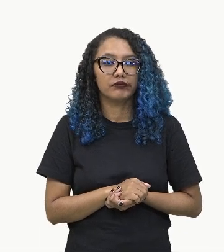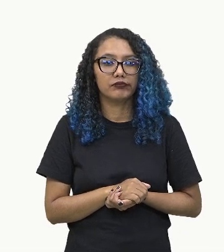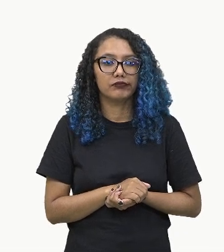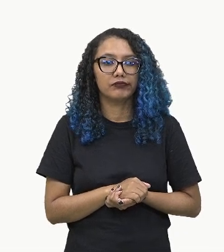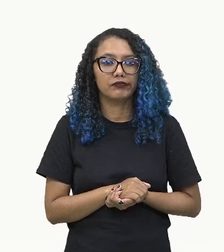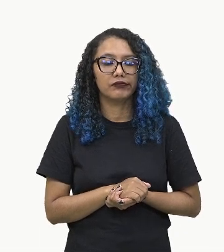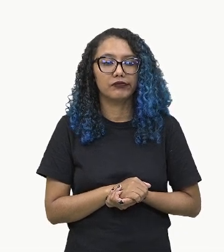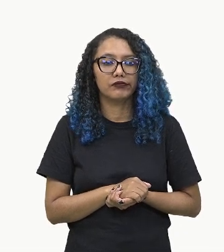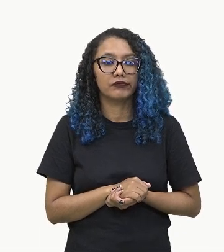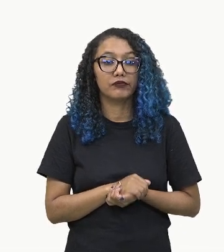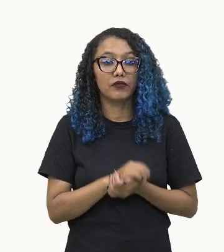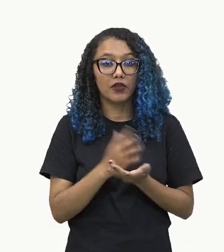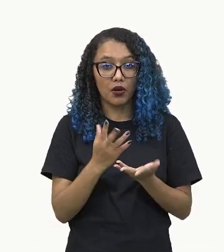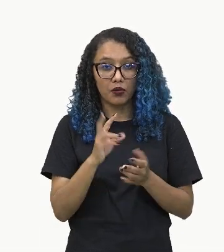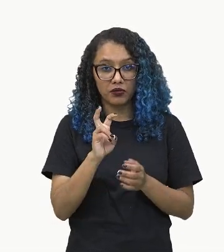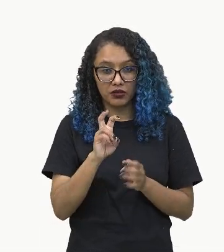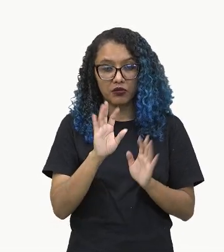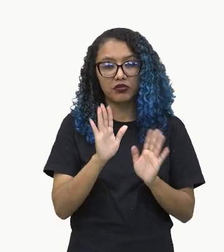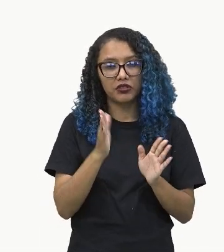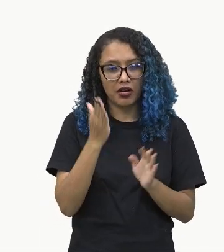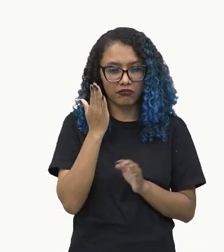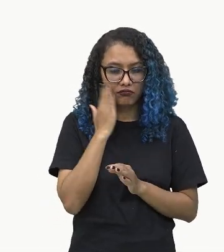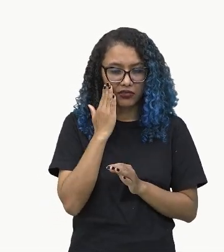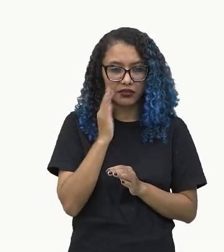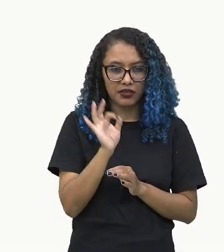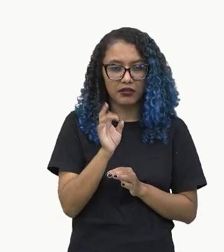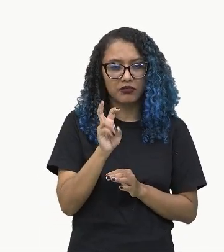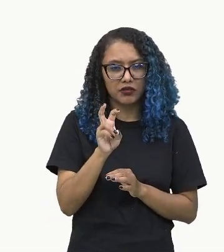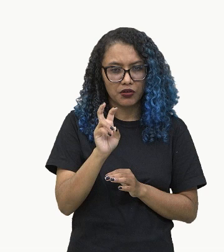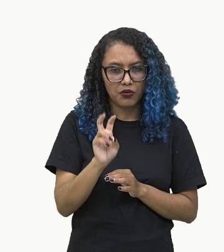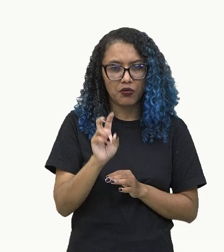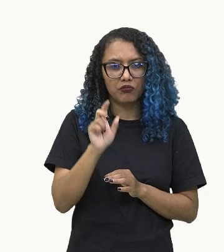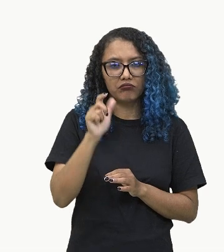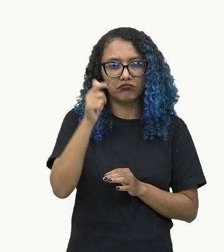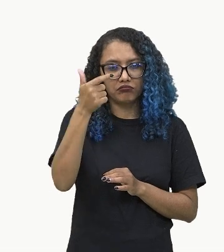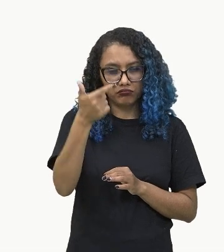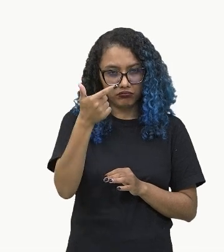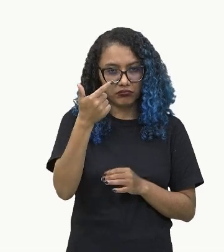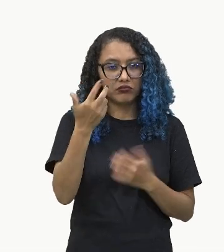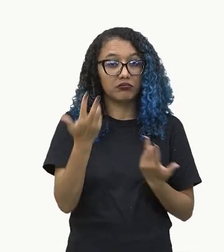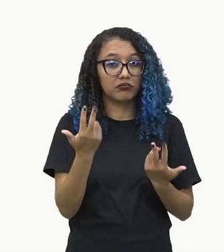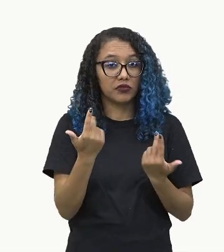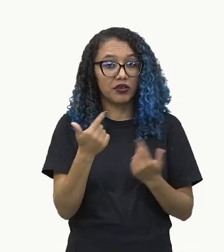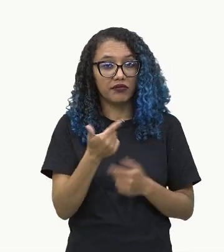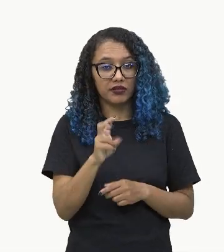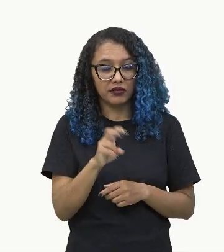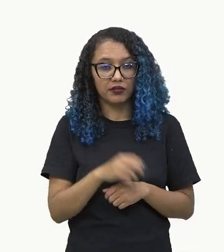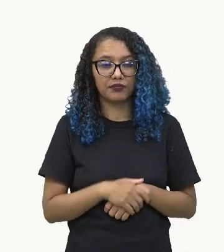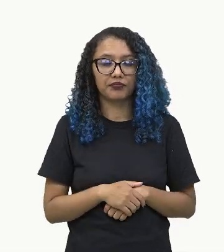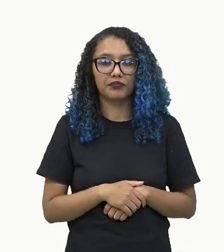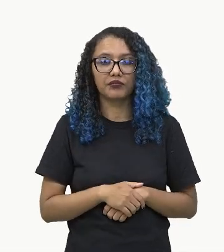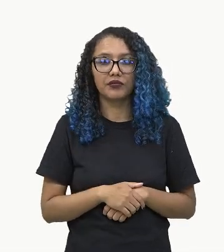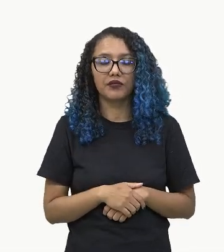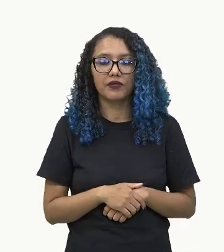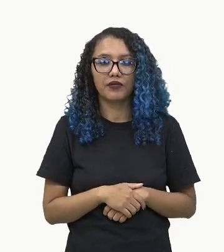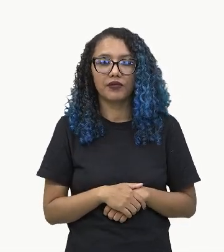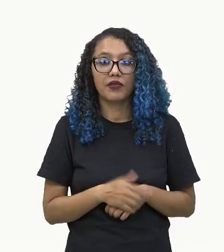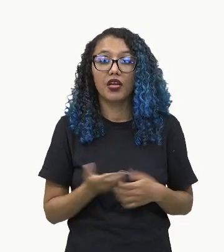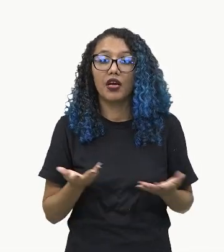Então, até o 5 eu já tinha feito, né? 5 vezes 5, 5 ao quadrado, 25. E